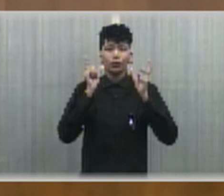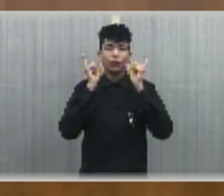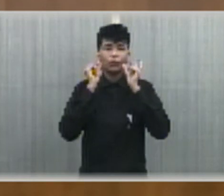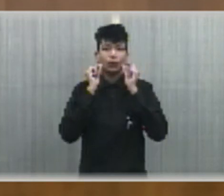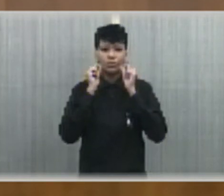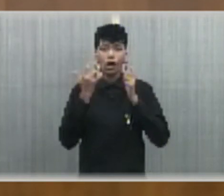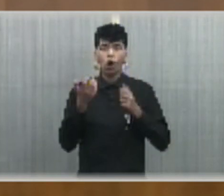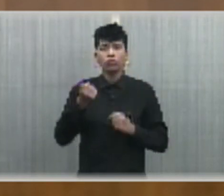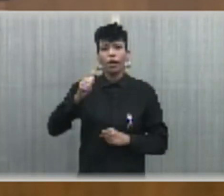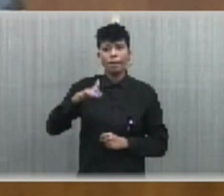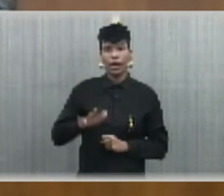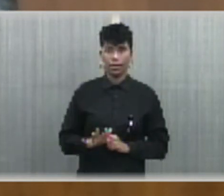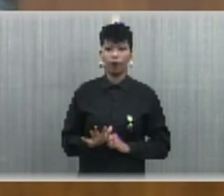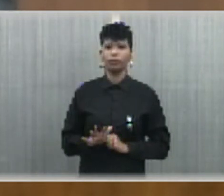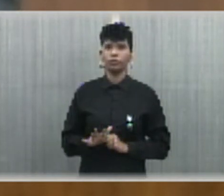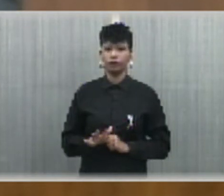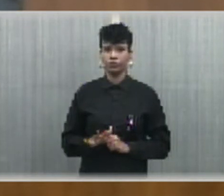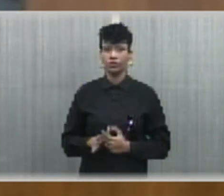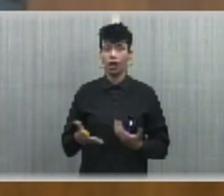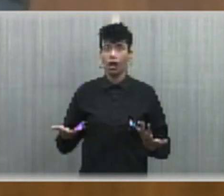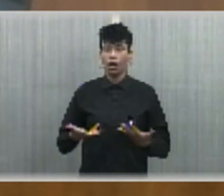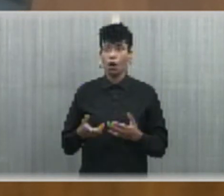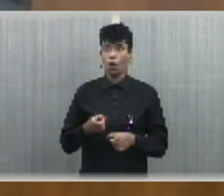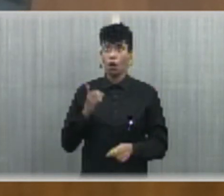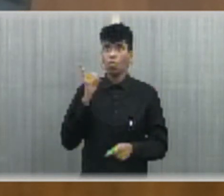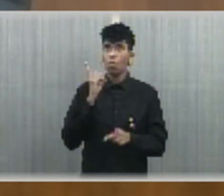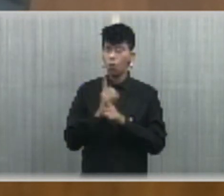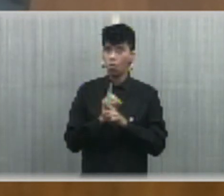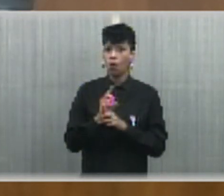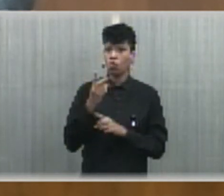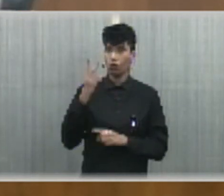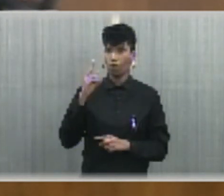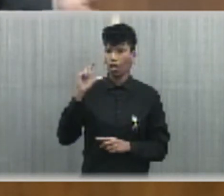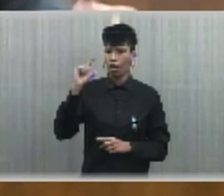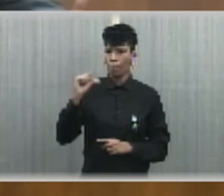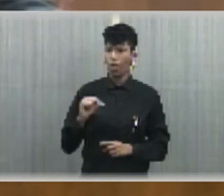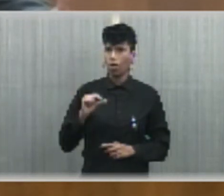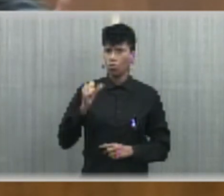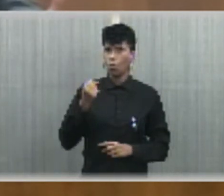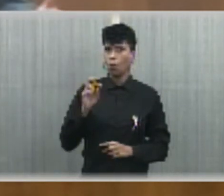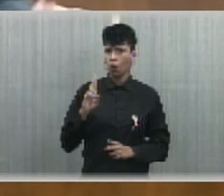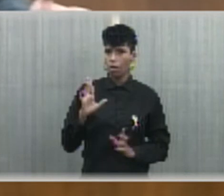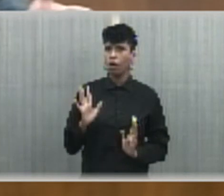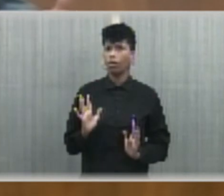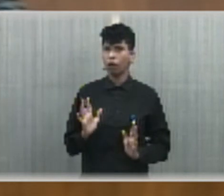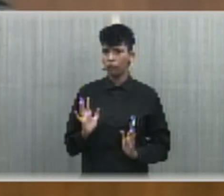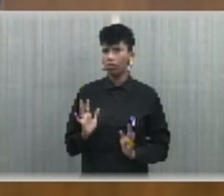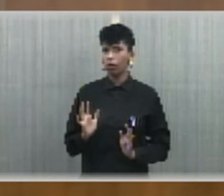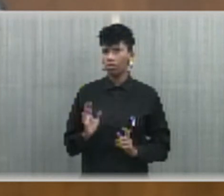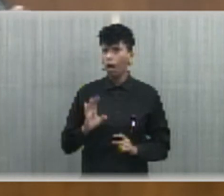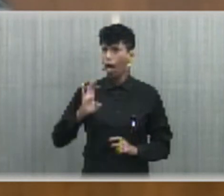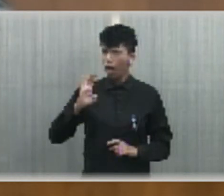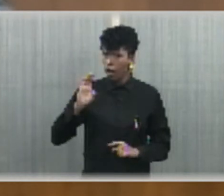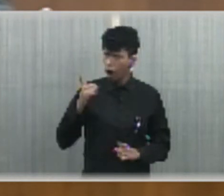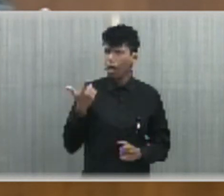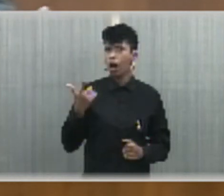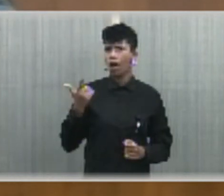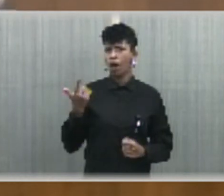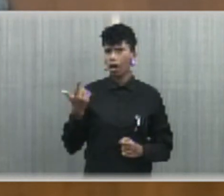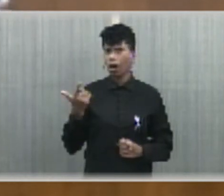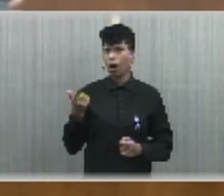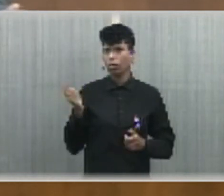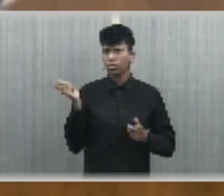8, hoje você encontra ela por menos de 6. Como é que não baixou? Claro que era.